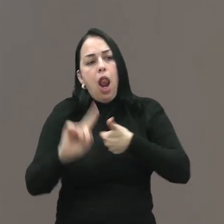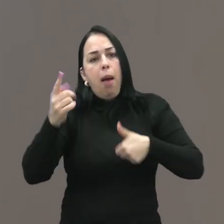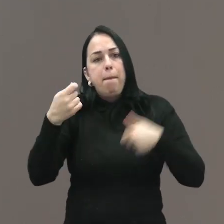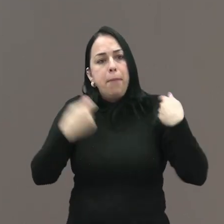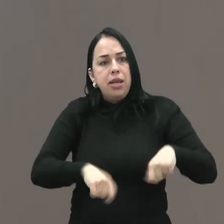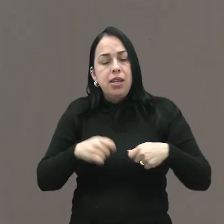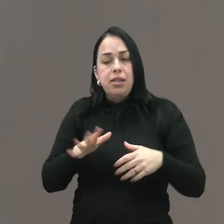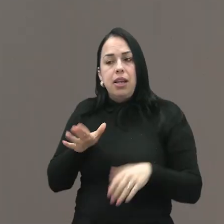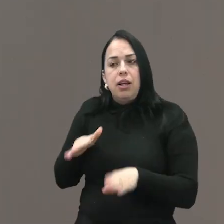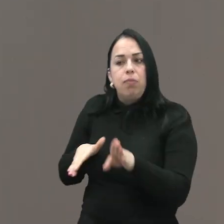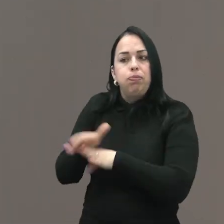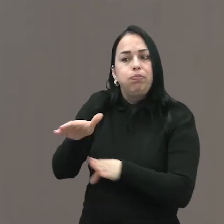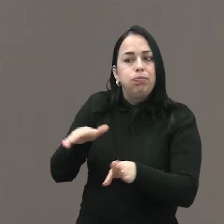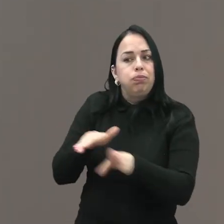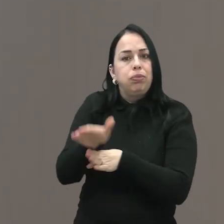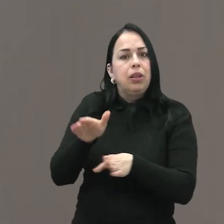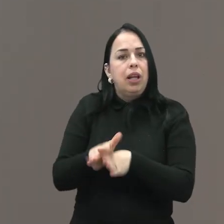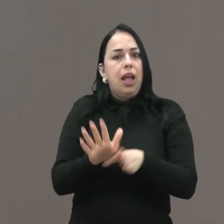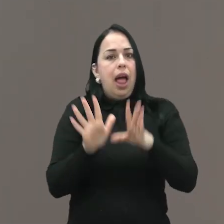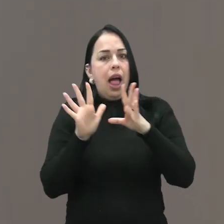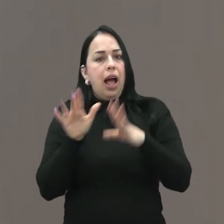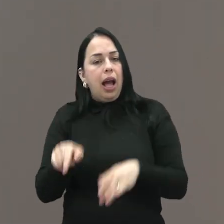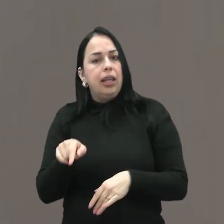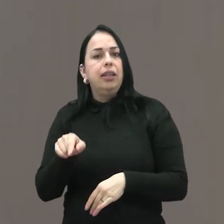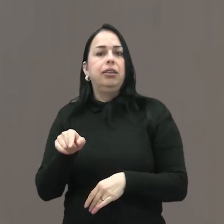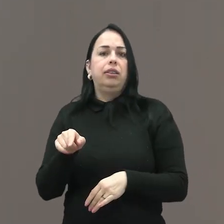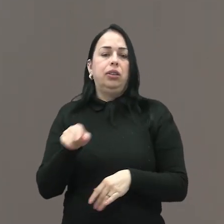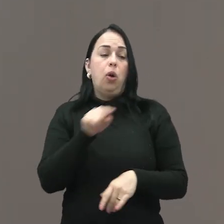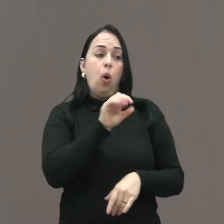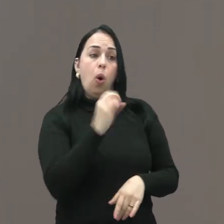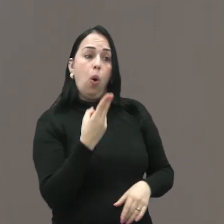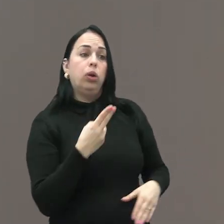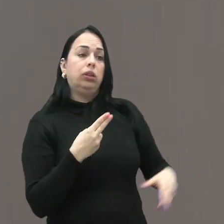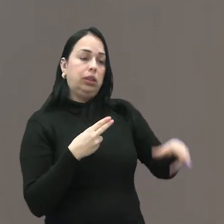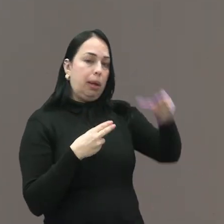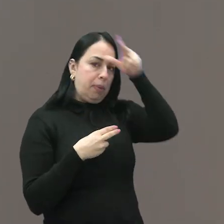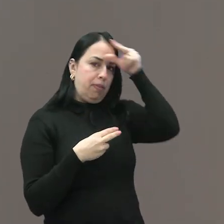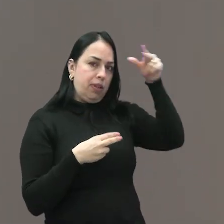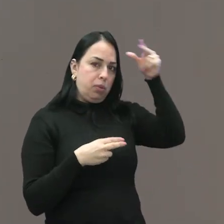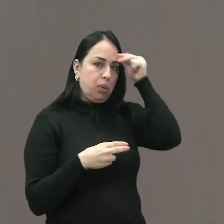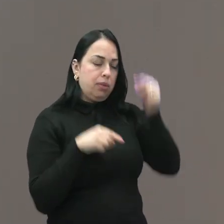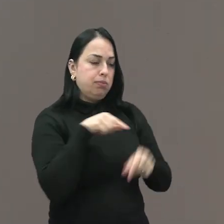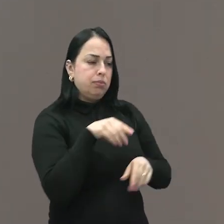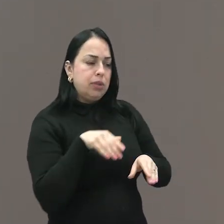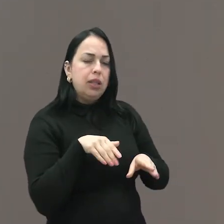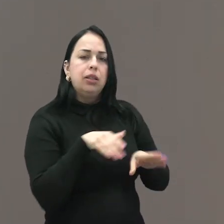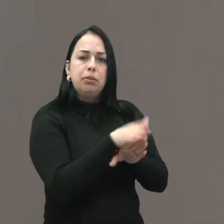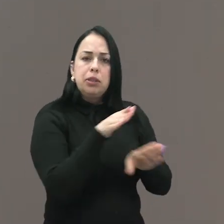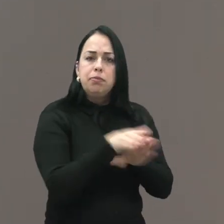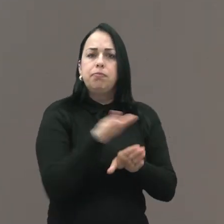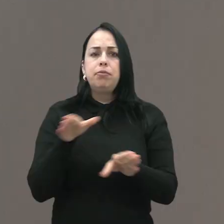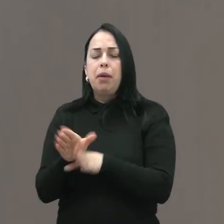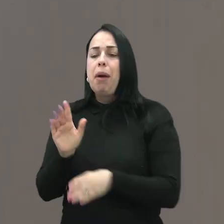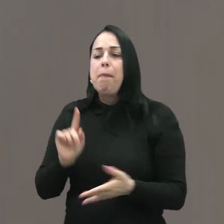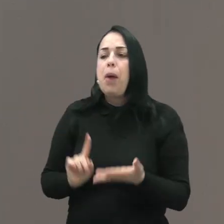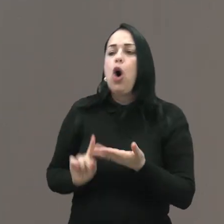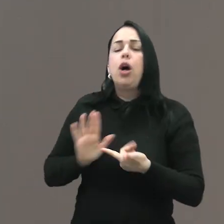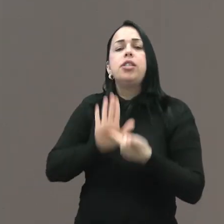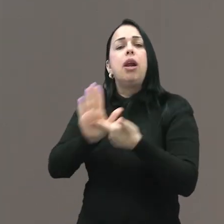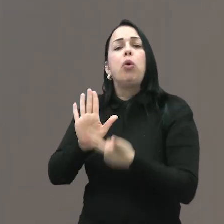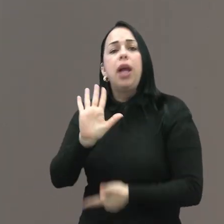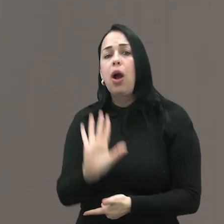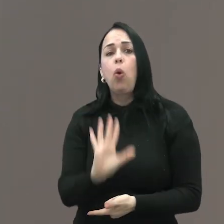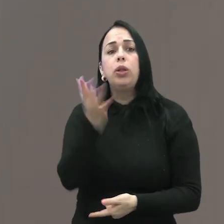suas reivindicações, alertar, seja tanto do Poder Legislativo quanto do Poder Executivo, para as situações que